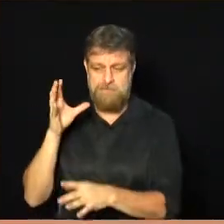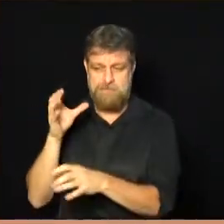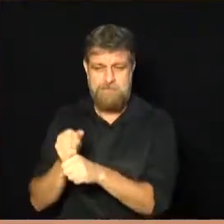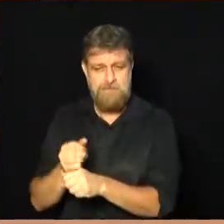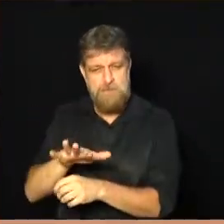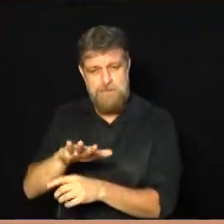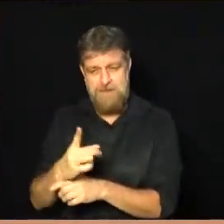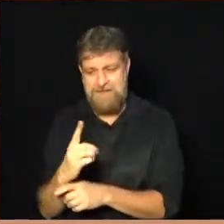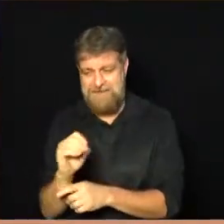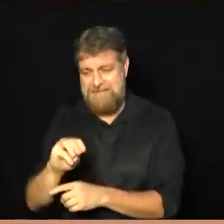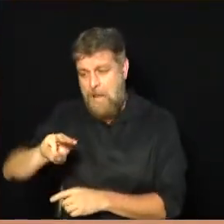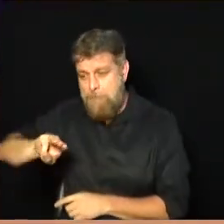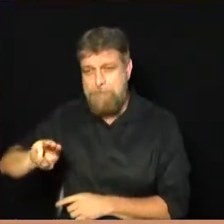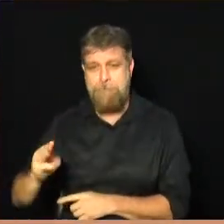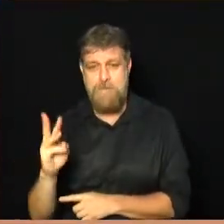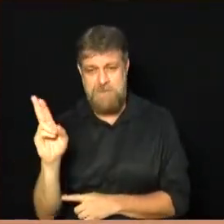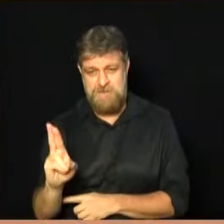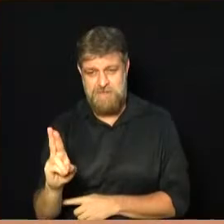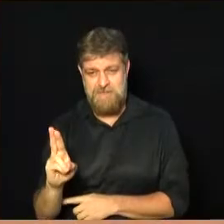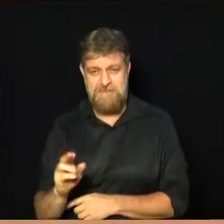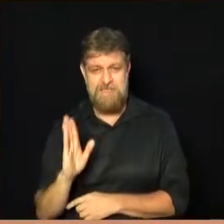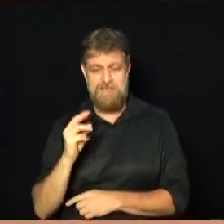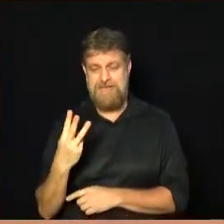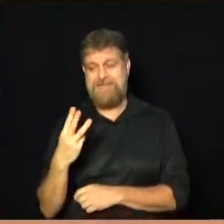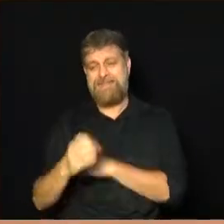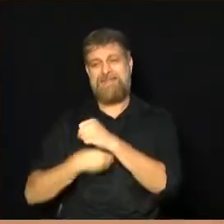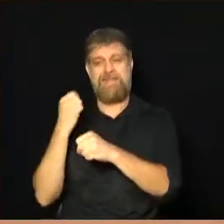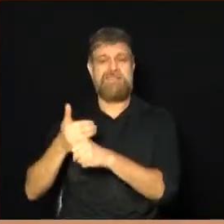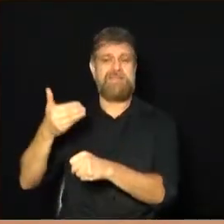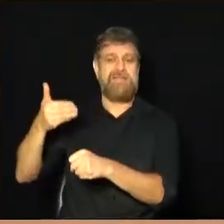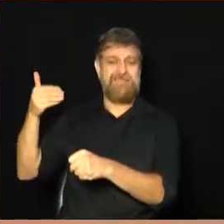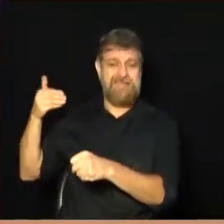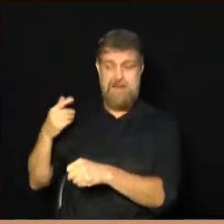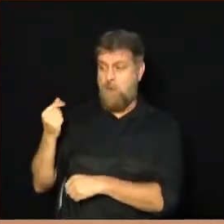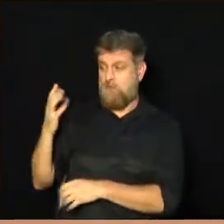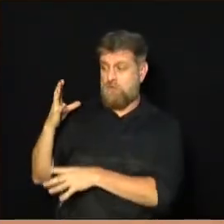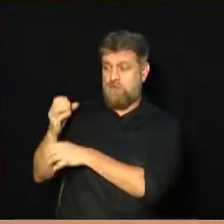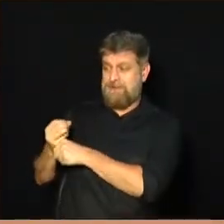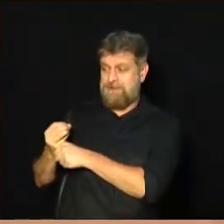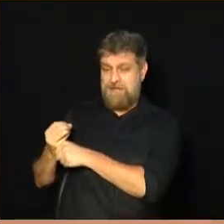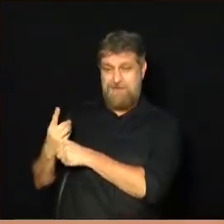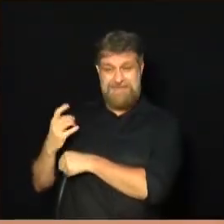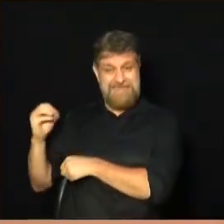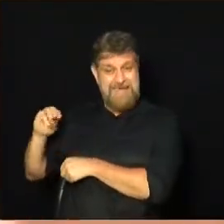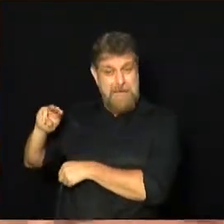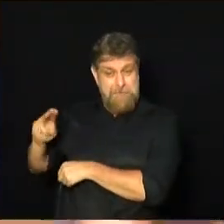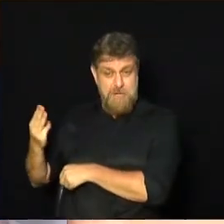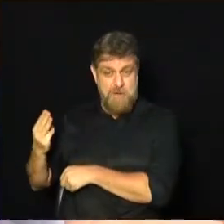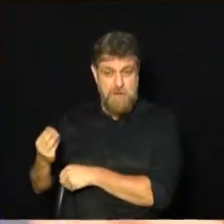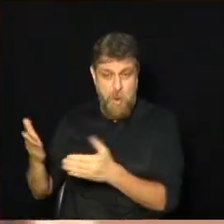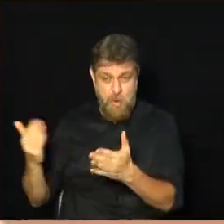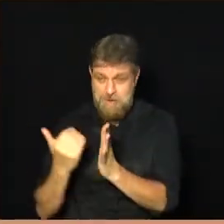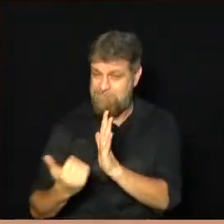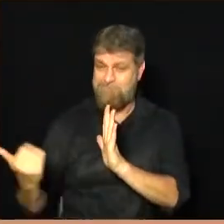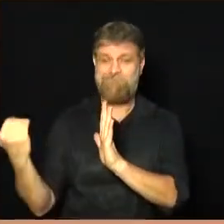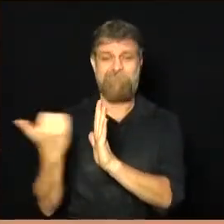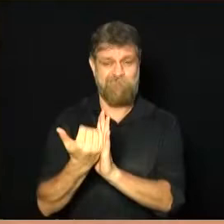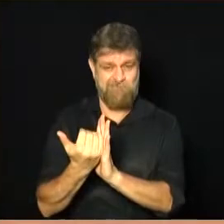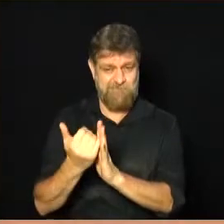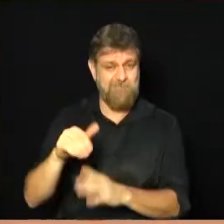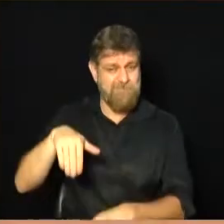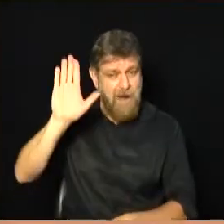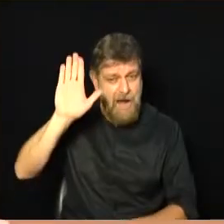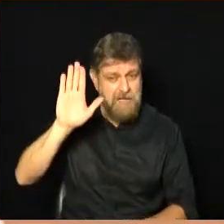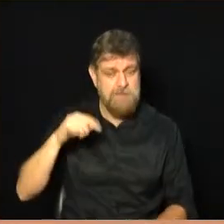ordem de 100 milhões de reais, mas isso já estou falando de coisa de 3 anos atrás, hoje deve ser muito mais do que isso. Mas então,